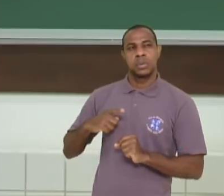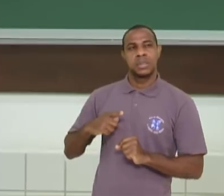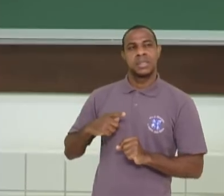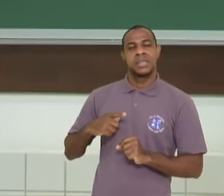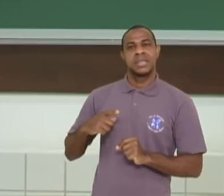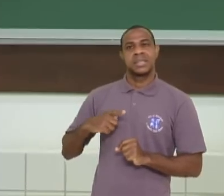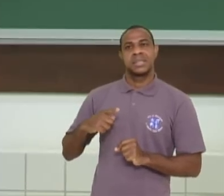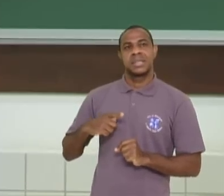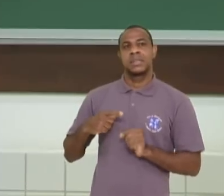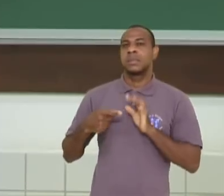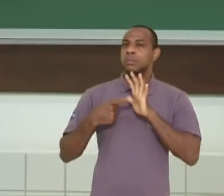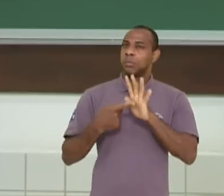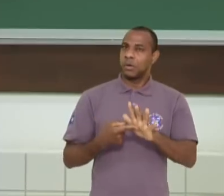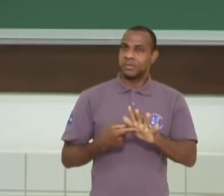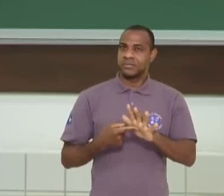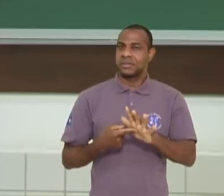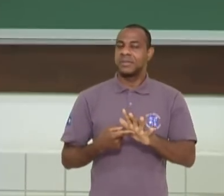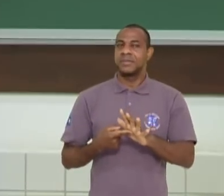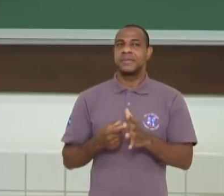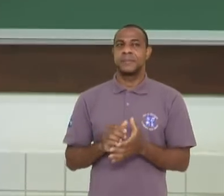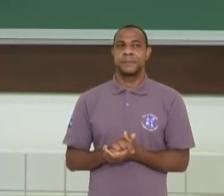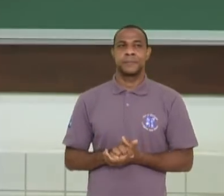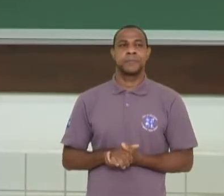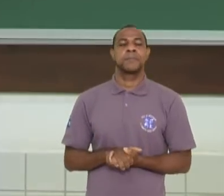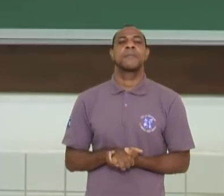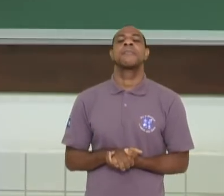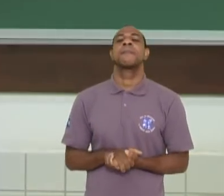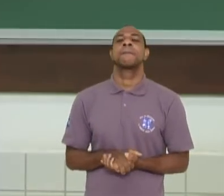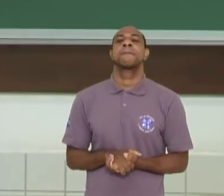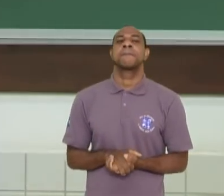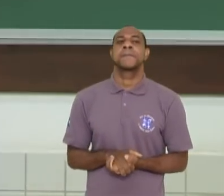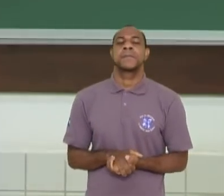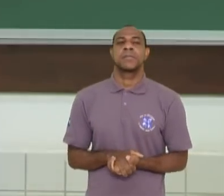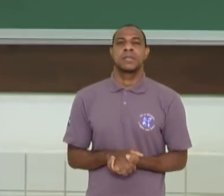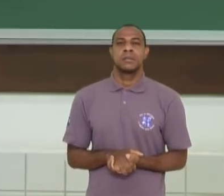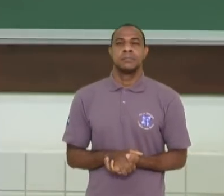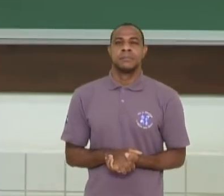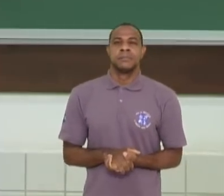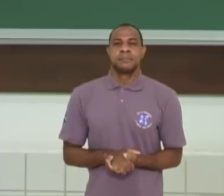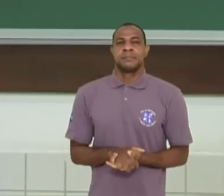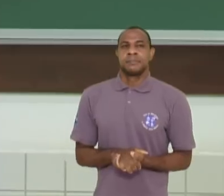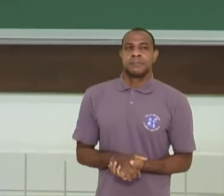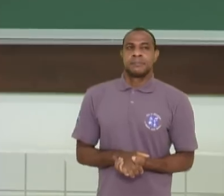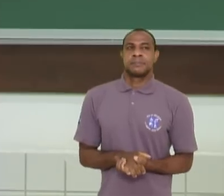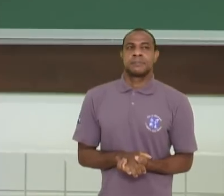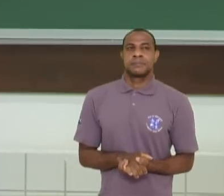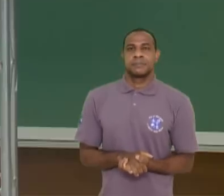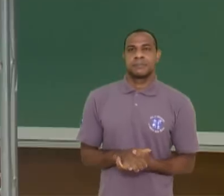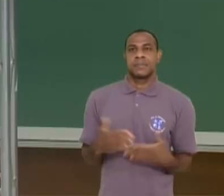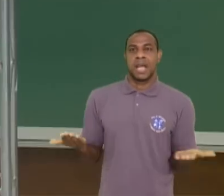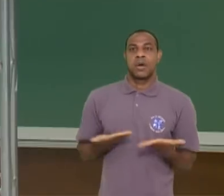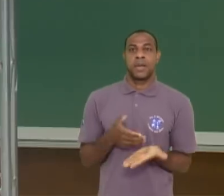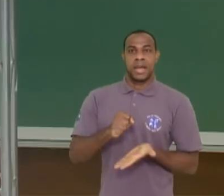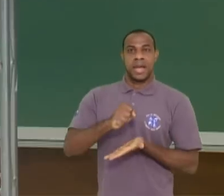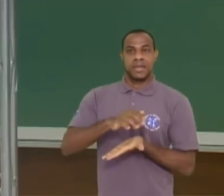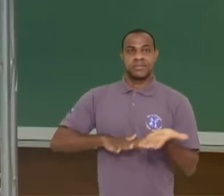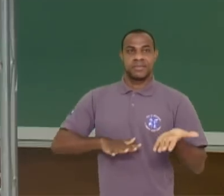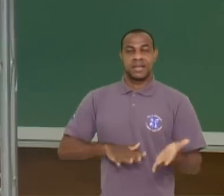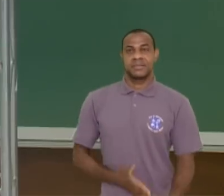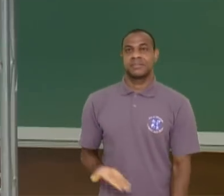Busca e traz a seu praticante que vai estar vivenciando aquele momento do jogo da imitação. Bora para a nossa atividade,